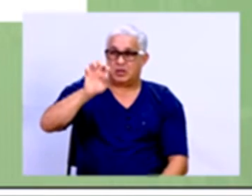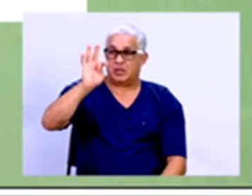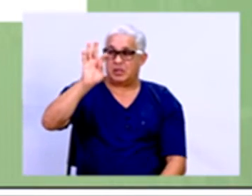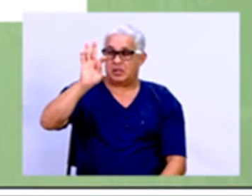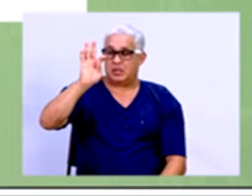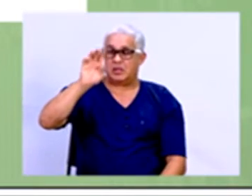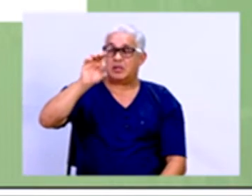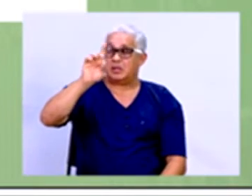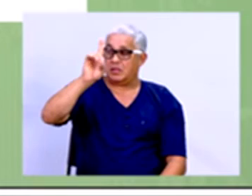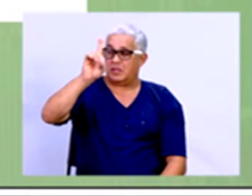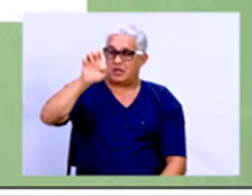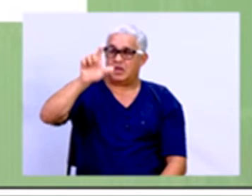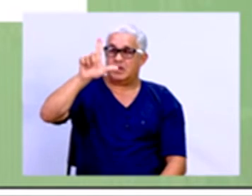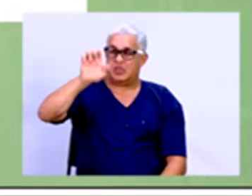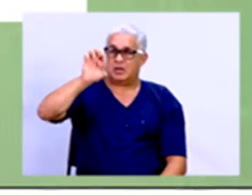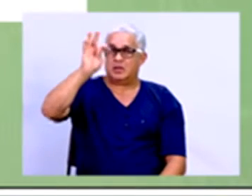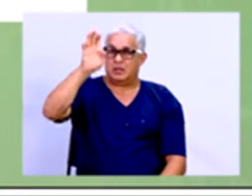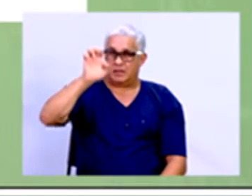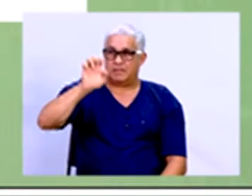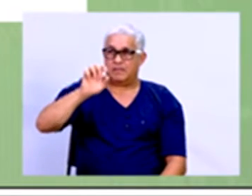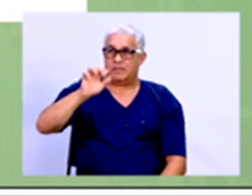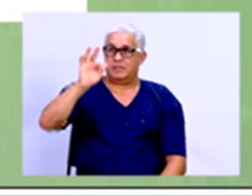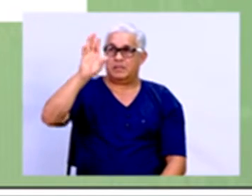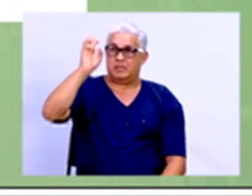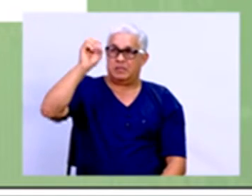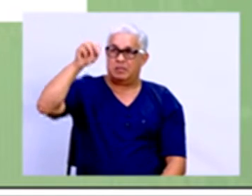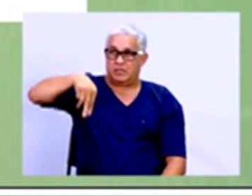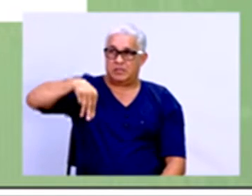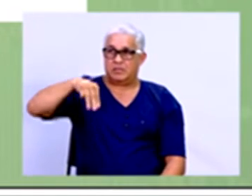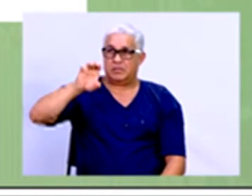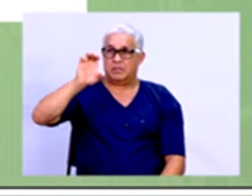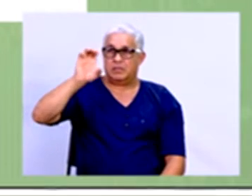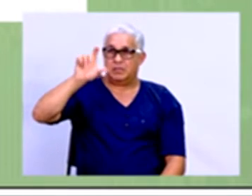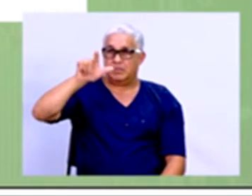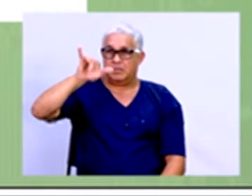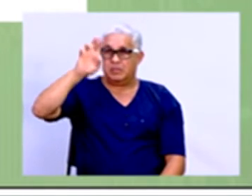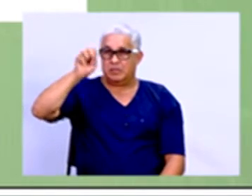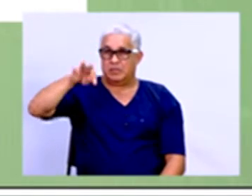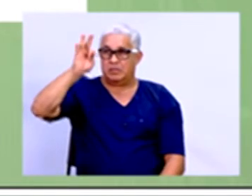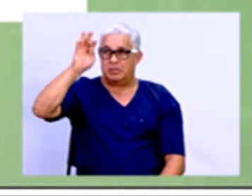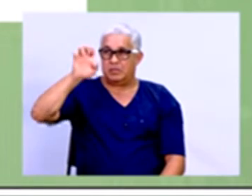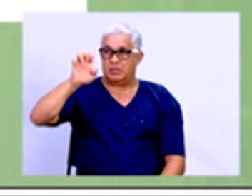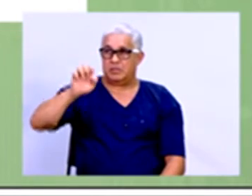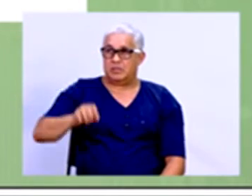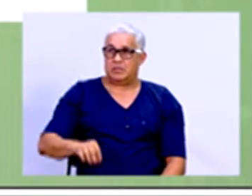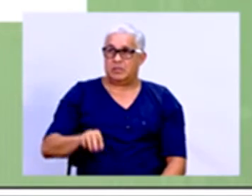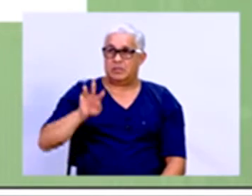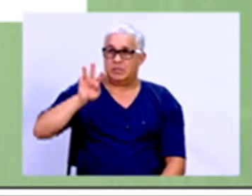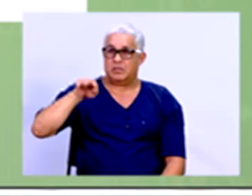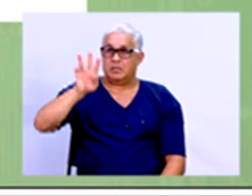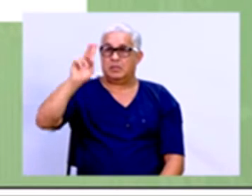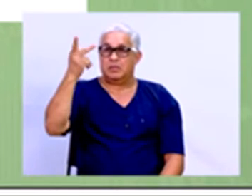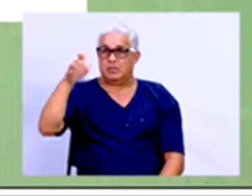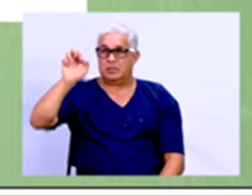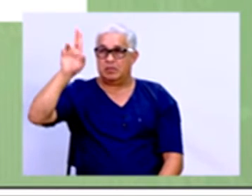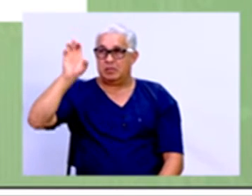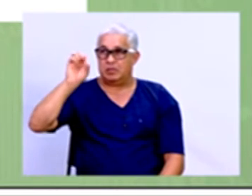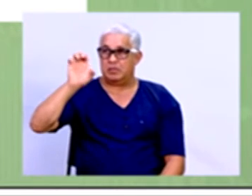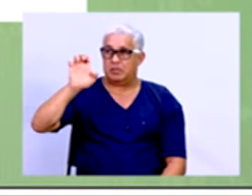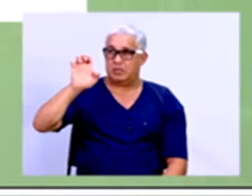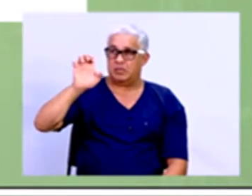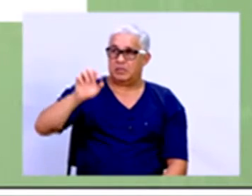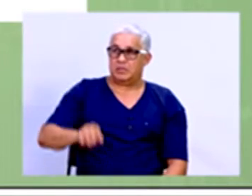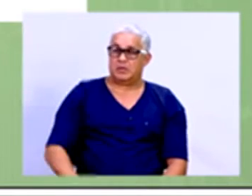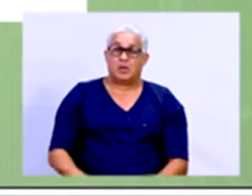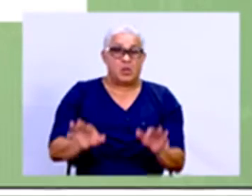clients. Lembrem-se sempre do parâmetro, isso aqui é essencial para a gente não perder todos os dados do nosso banco. E executo o nosso comando. Bem